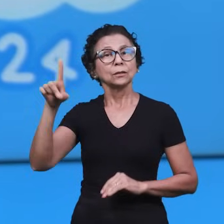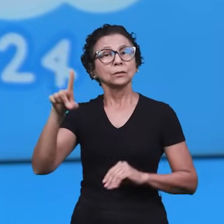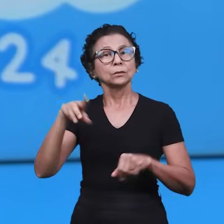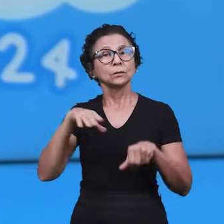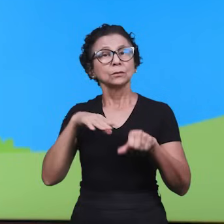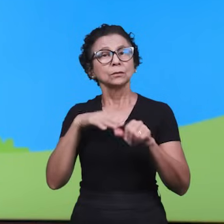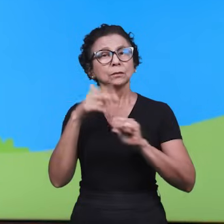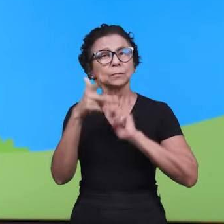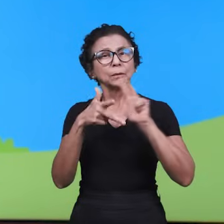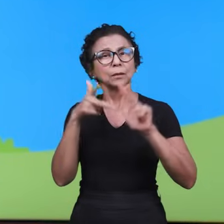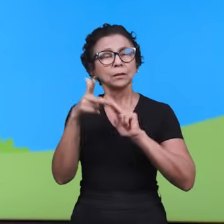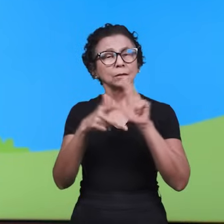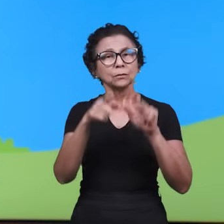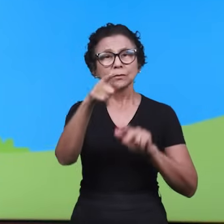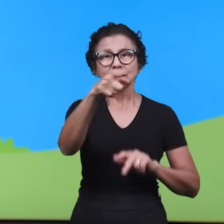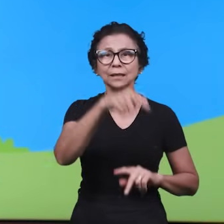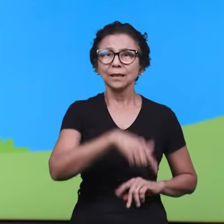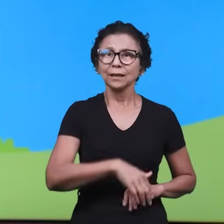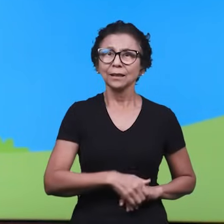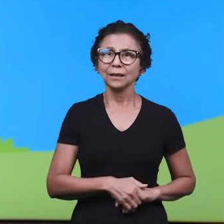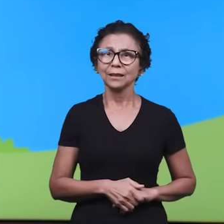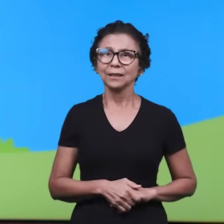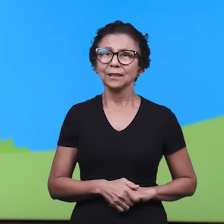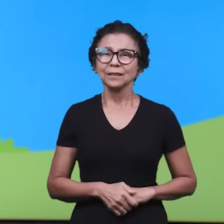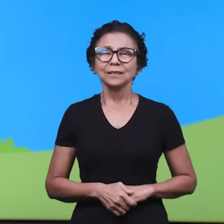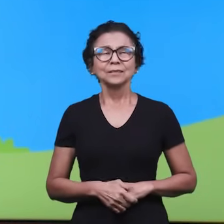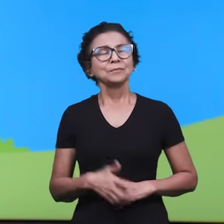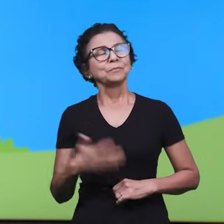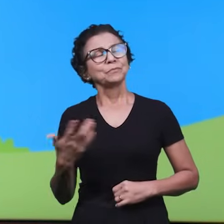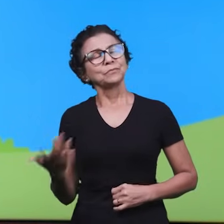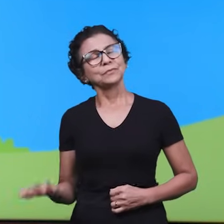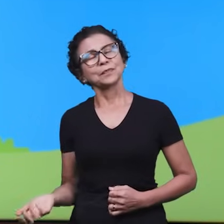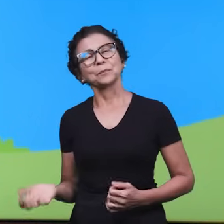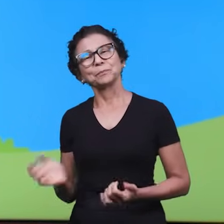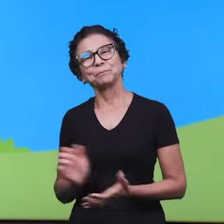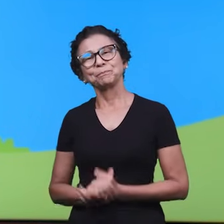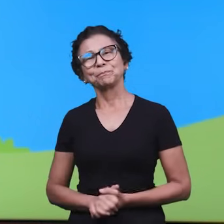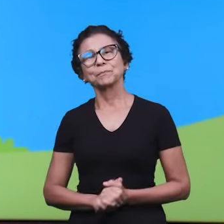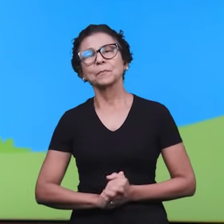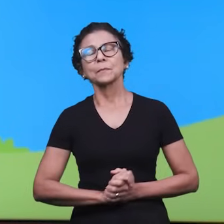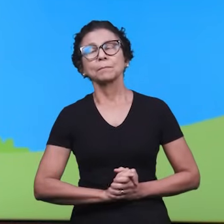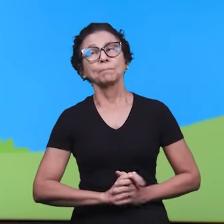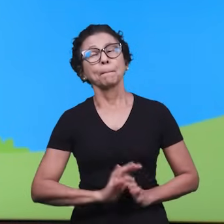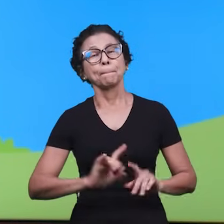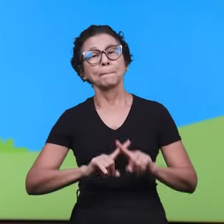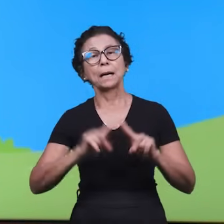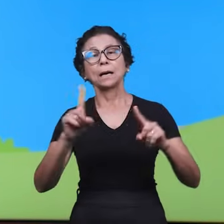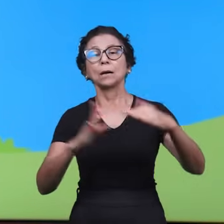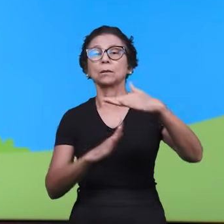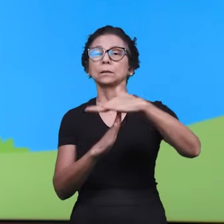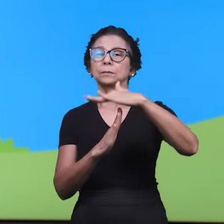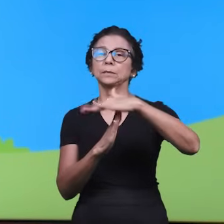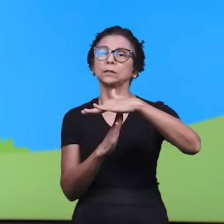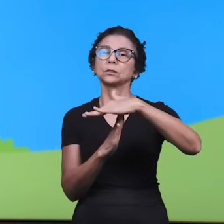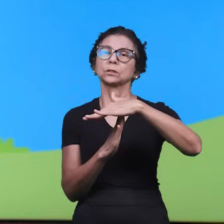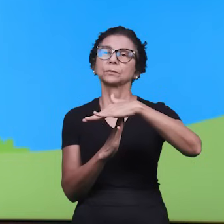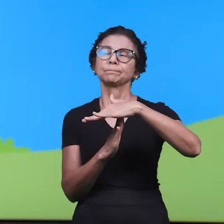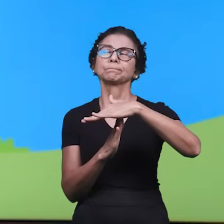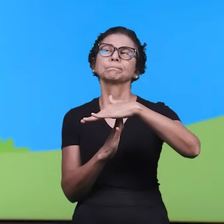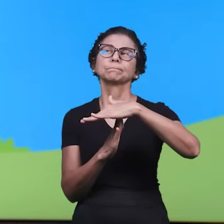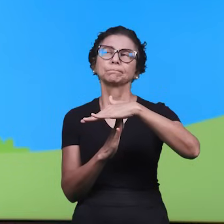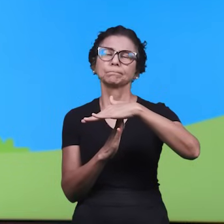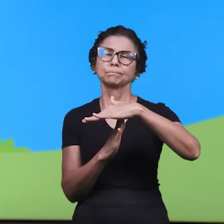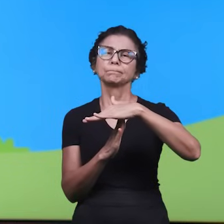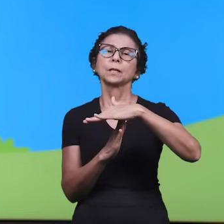é? Então, em meio a toda essa perfeição, Deus estabeleceu um limite para o